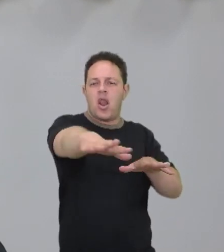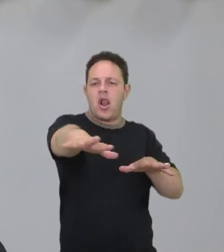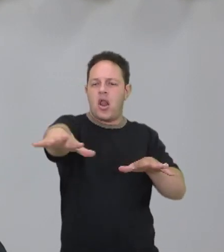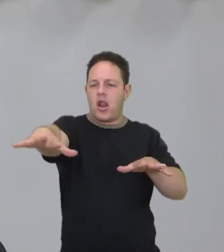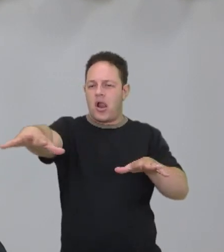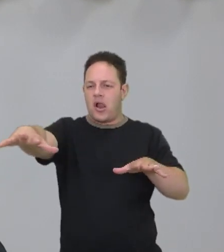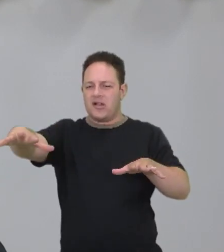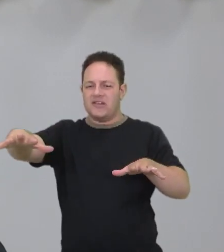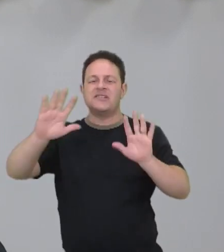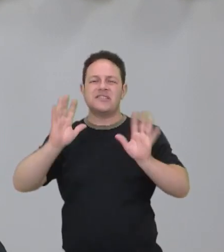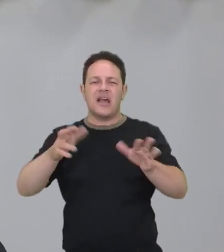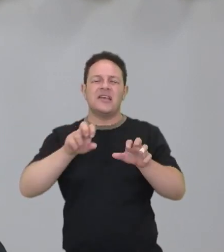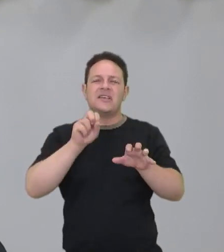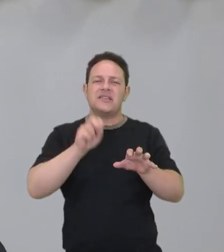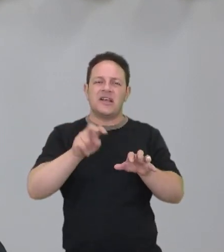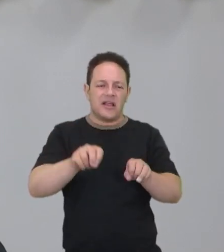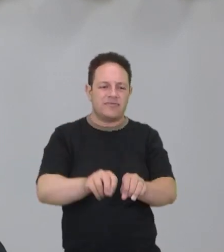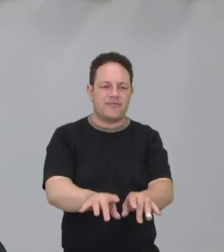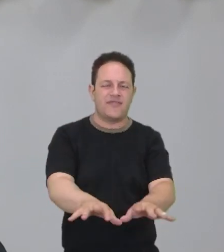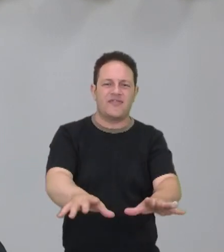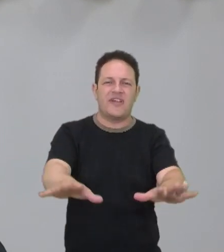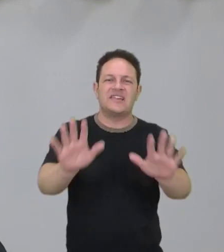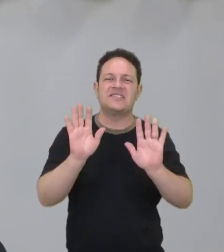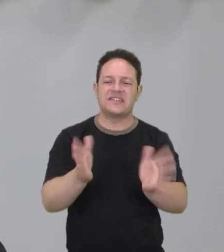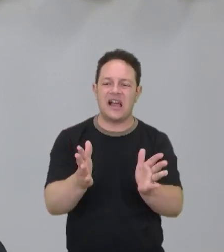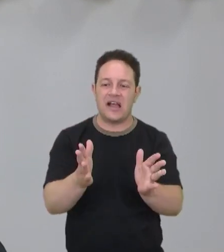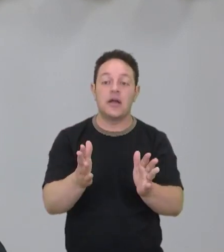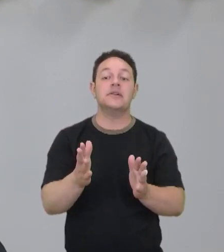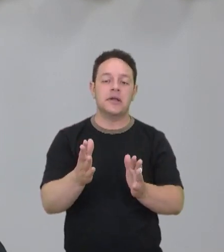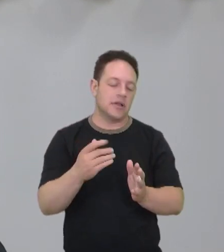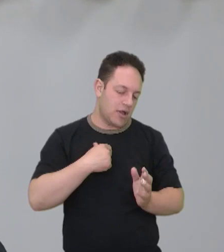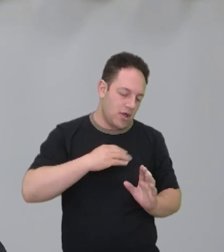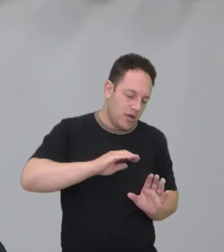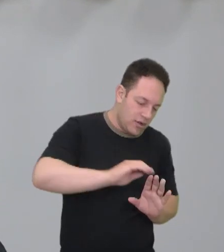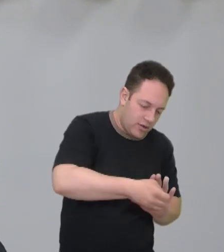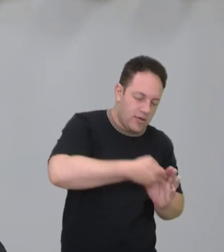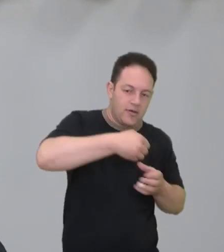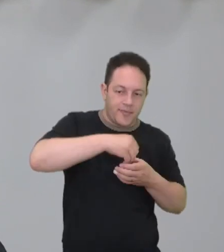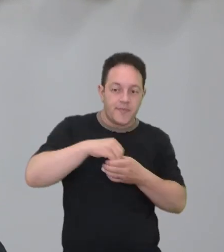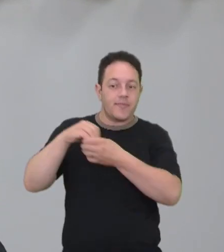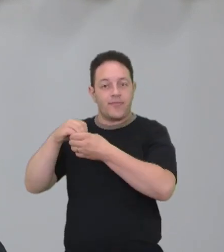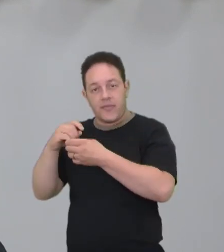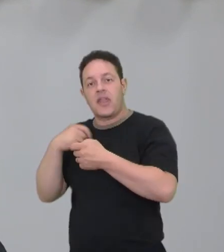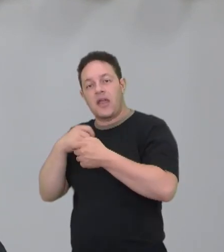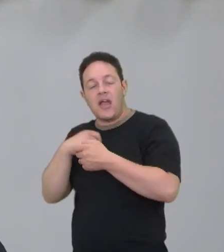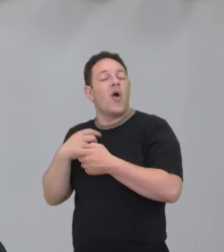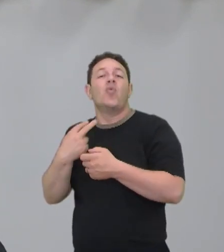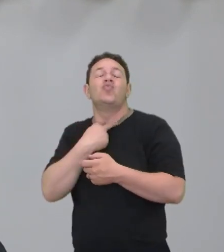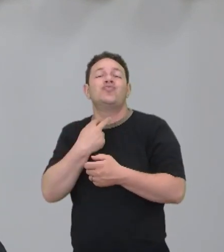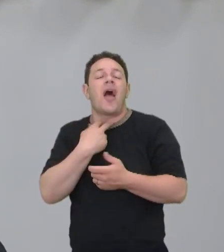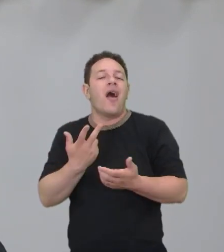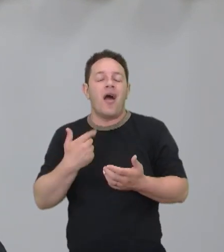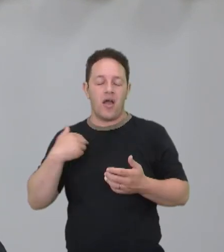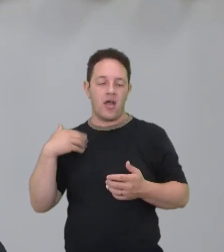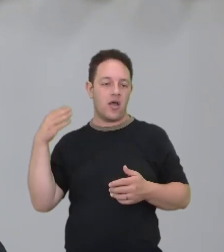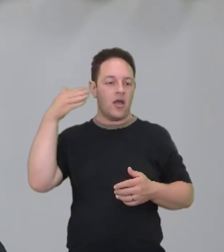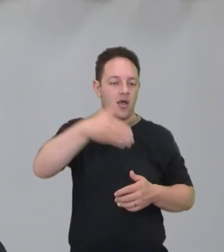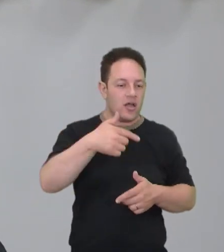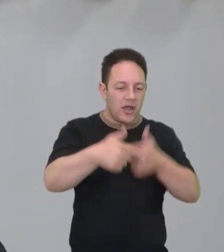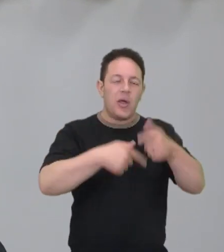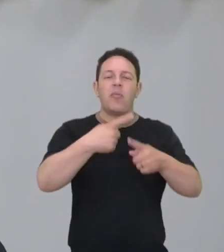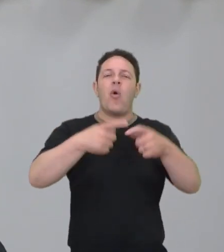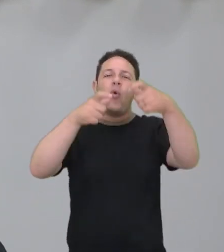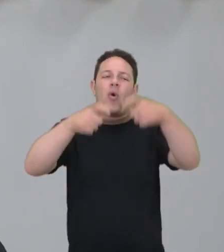maior extensão de contaminação. Então, por isso, né, seria muito difícil para os trabalhadores e